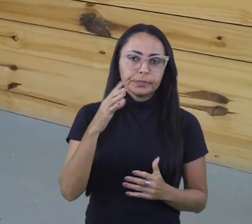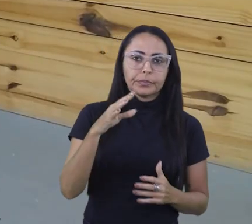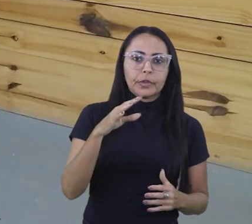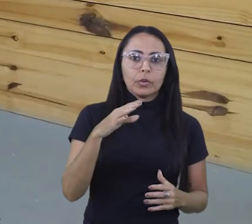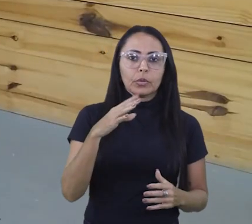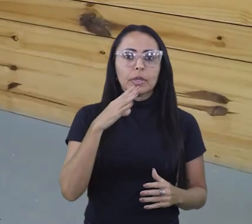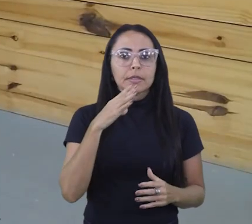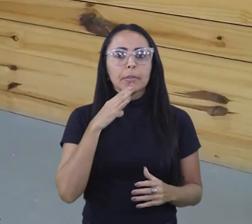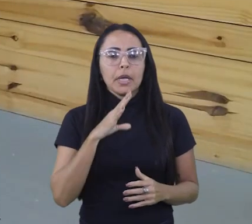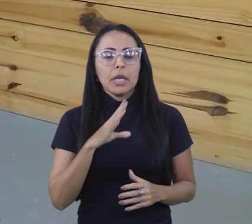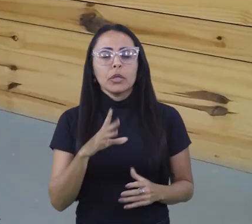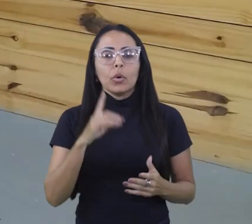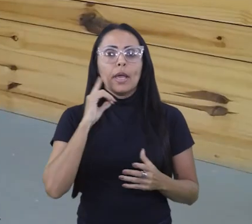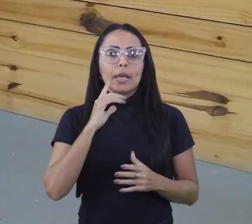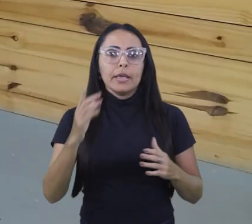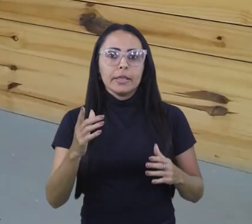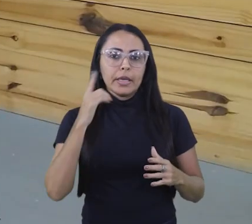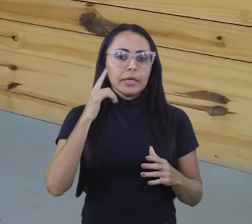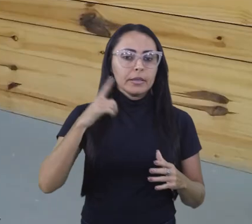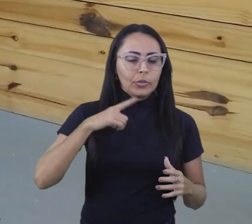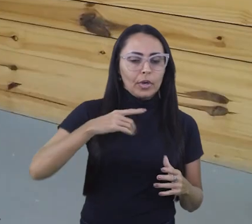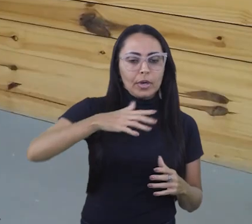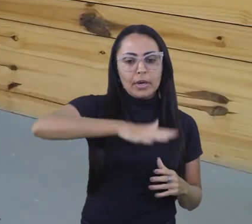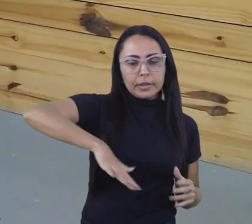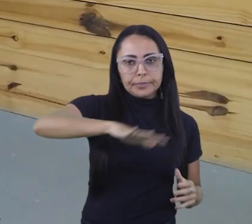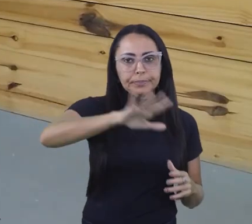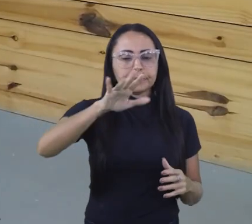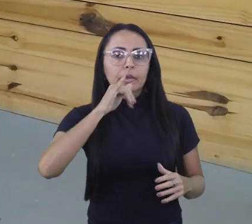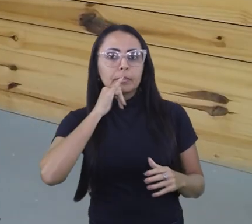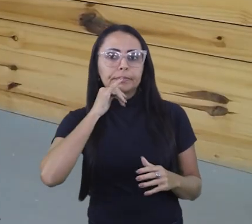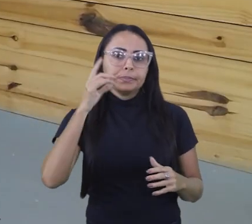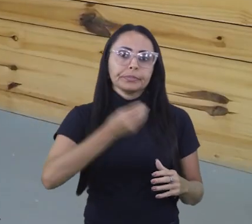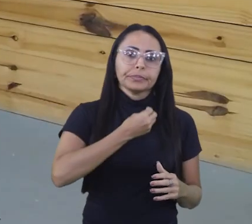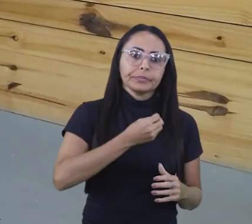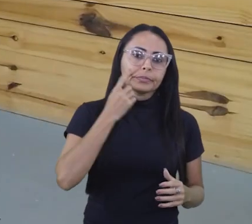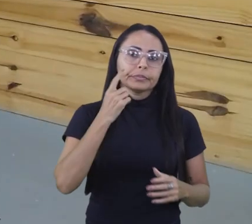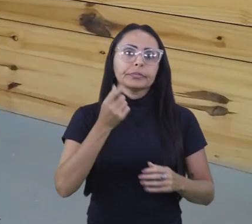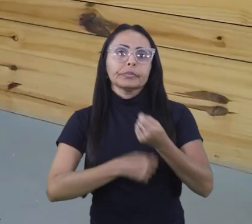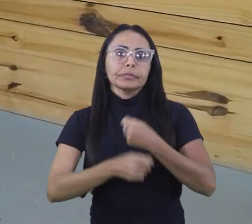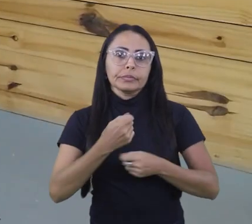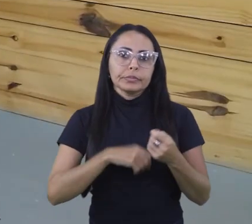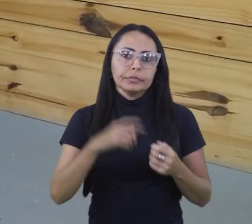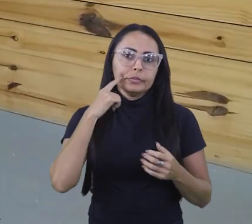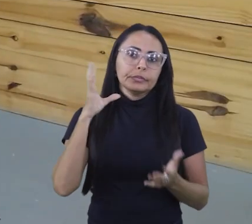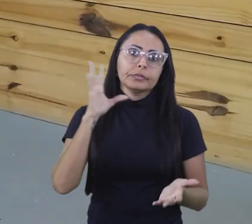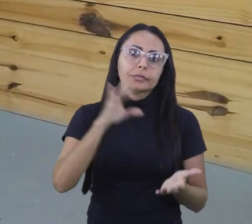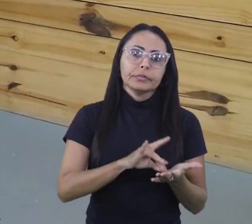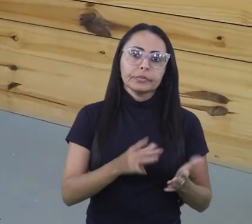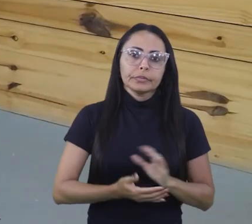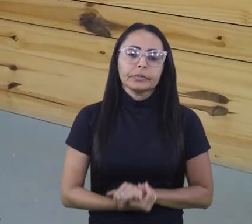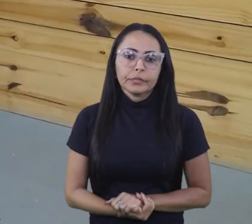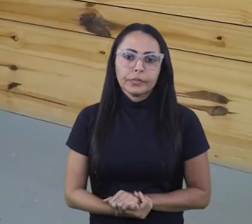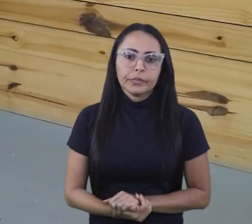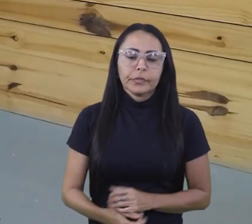ele é hierarquizado, né? Existe uma grande área, por exemplo, a biblioteconomia, está dentro de ciências sociais aplicadas, né? E